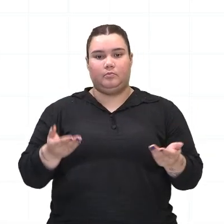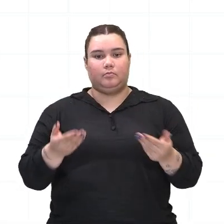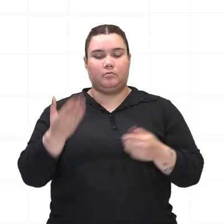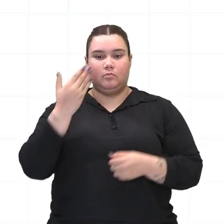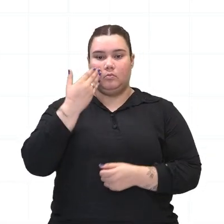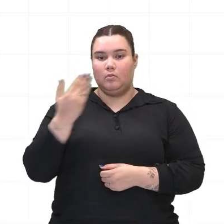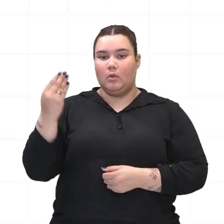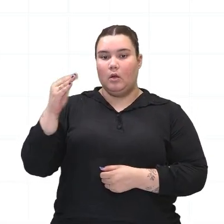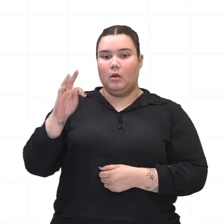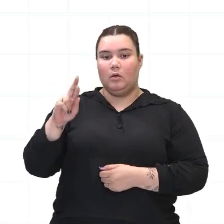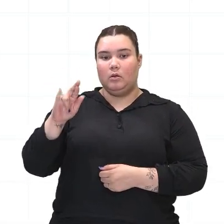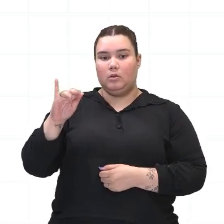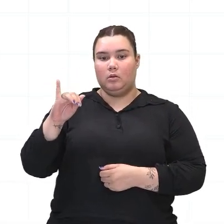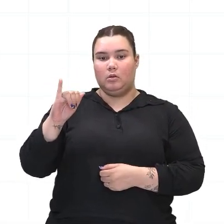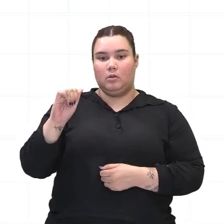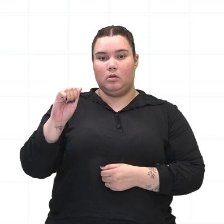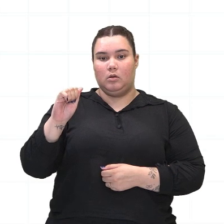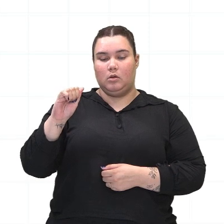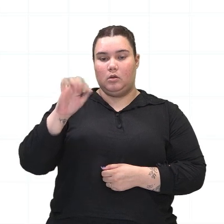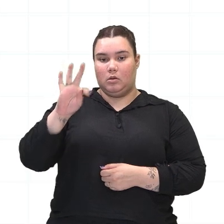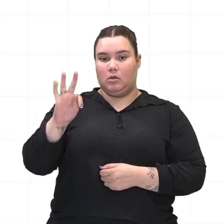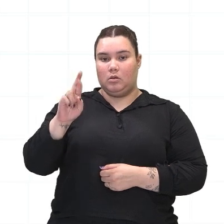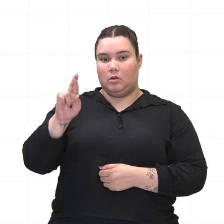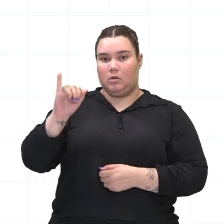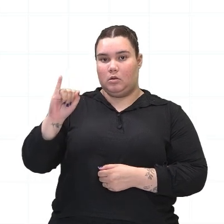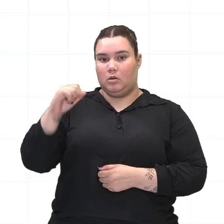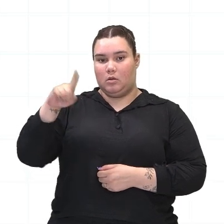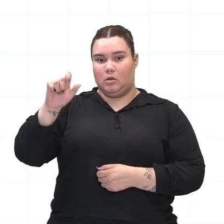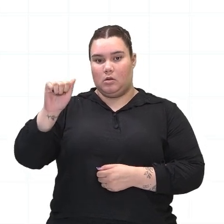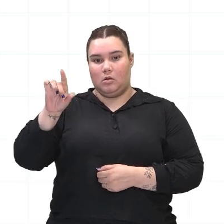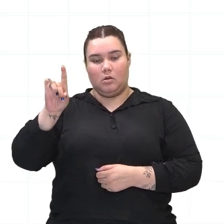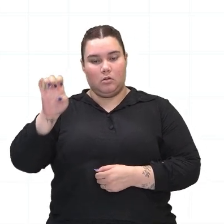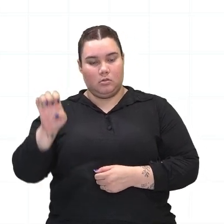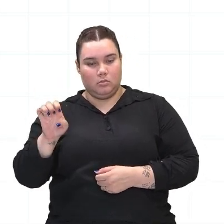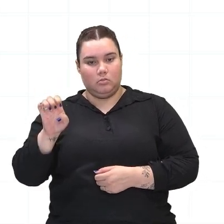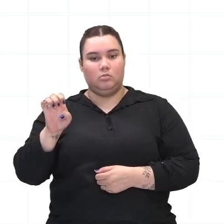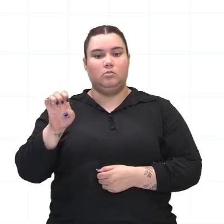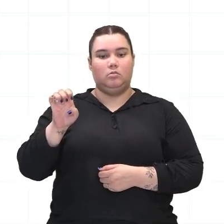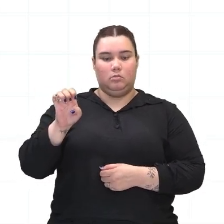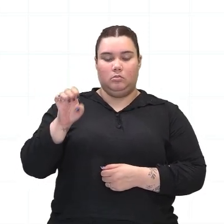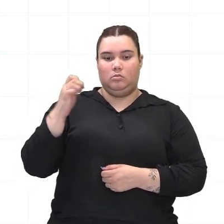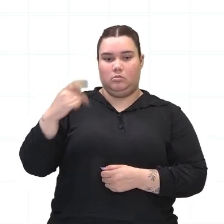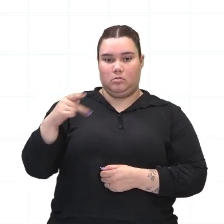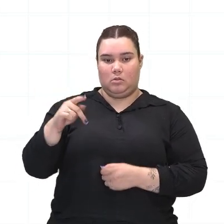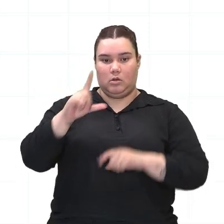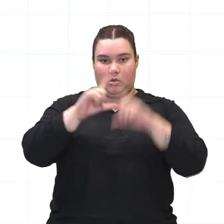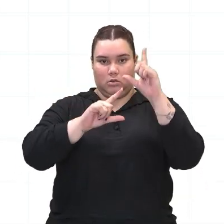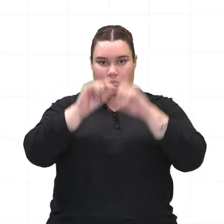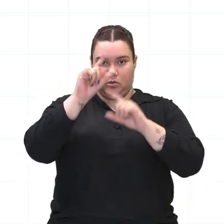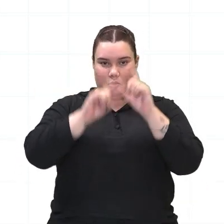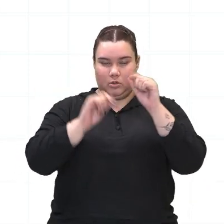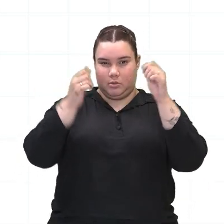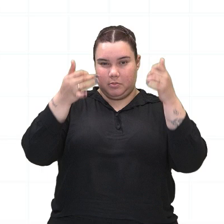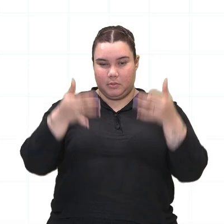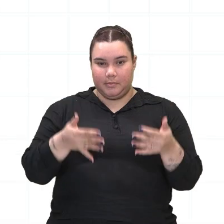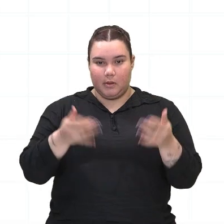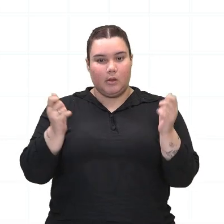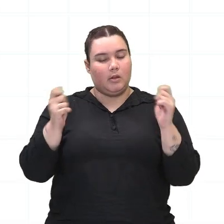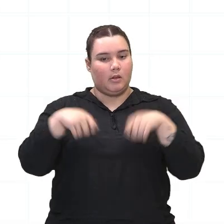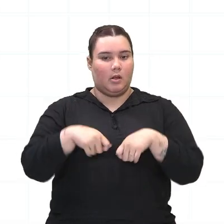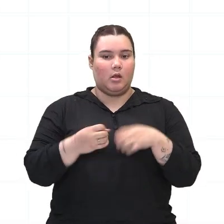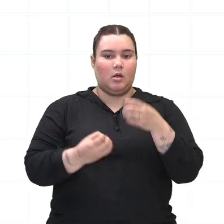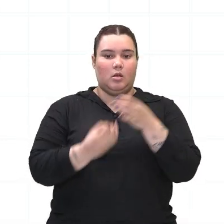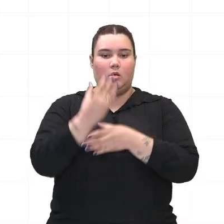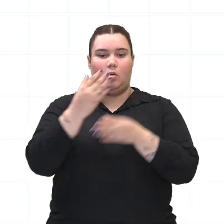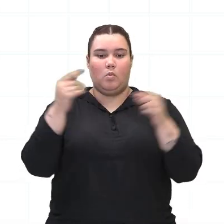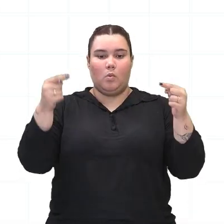a tríade. A partir do ponto central dessa estrela que falamos há pouco, eu consigo